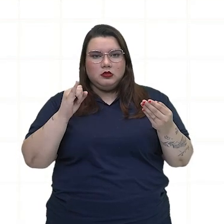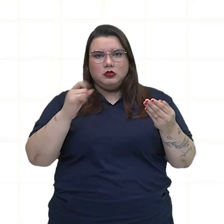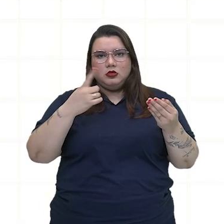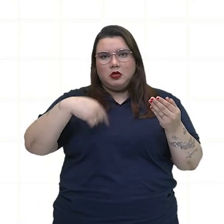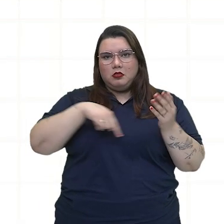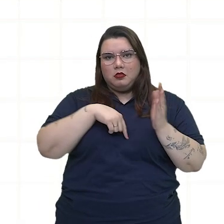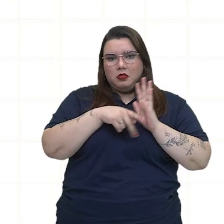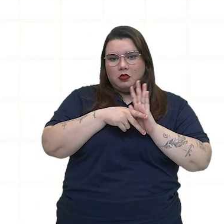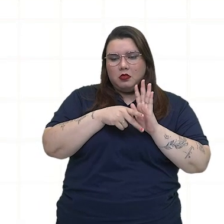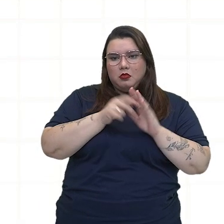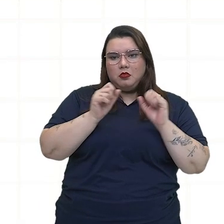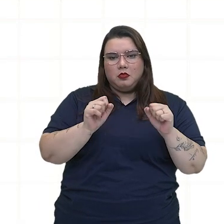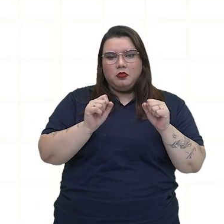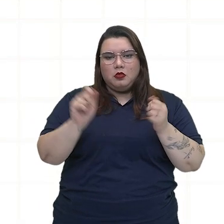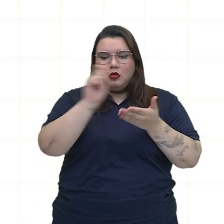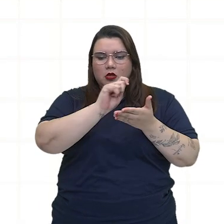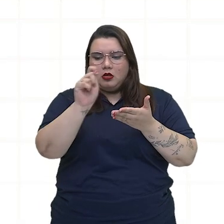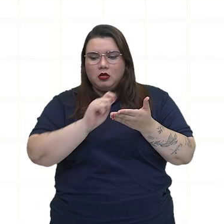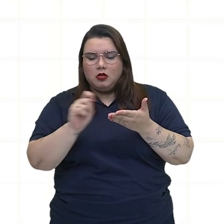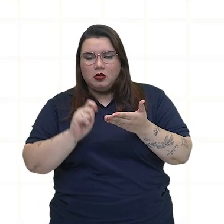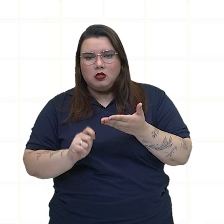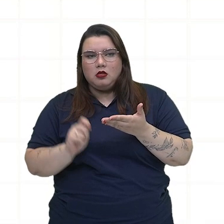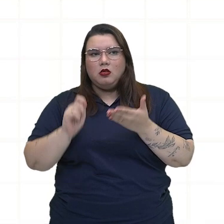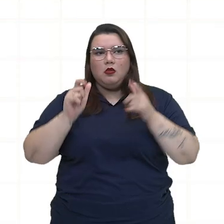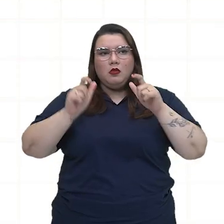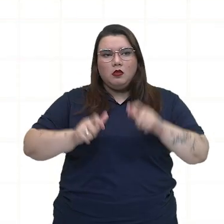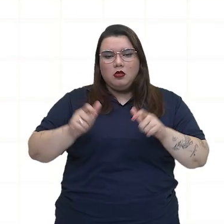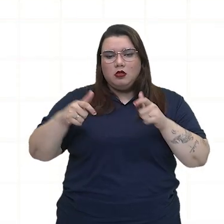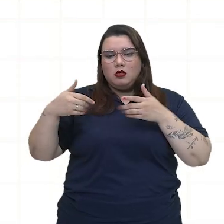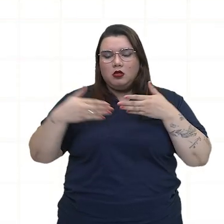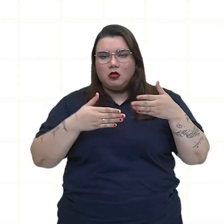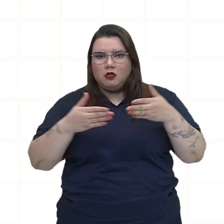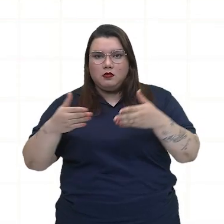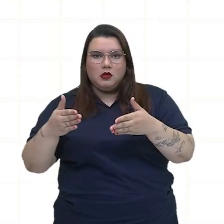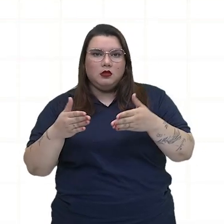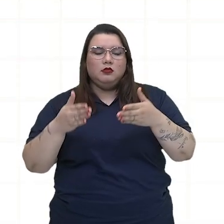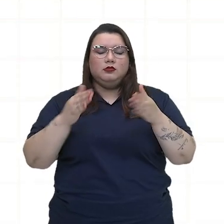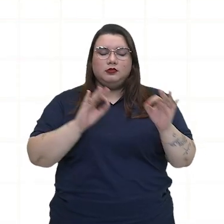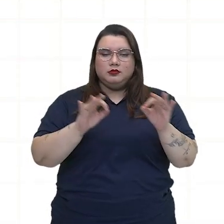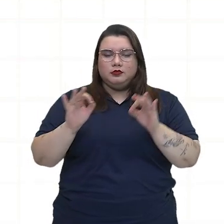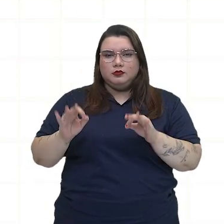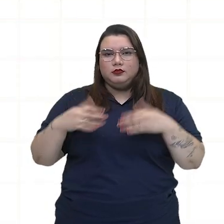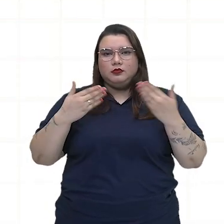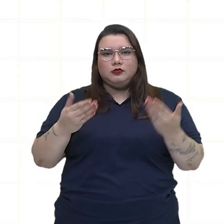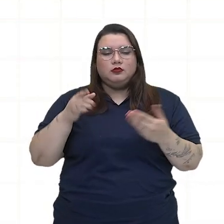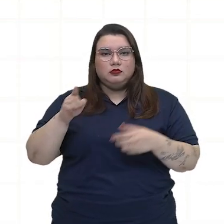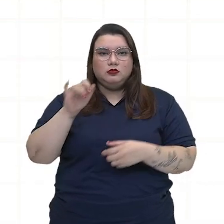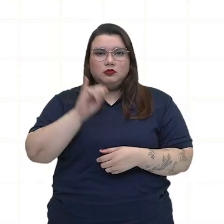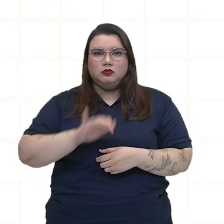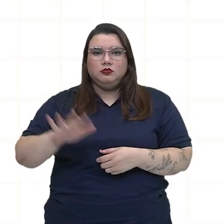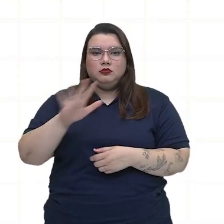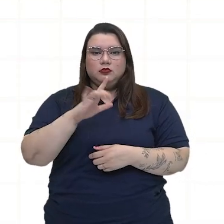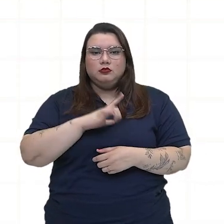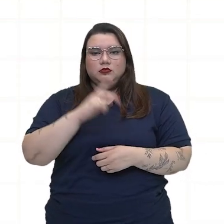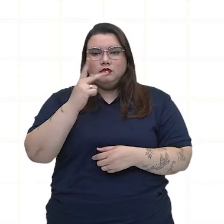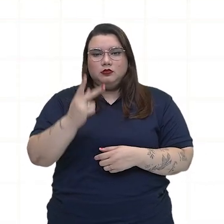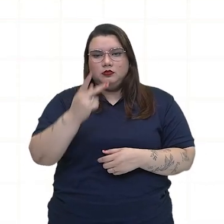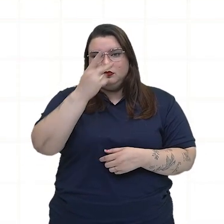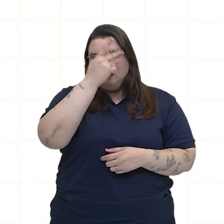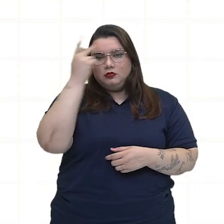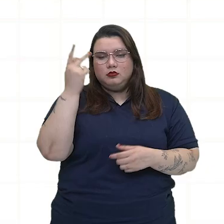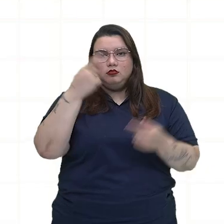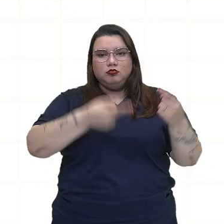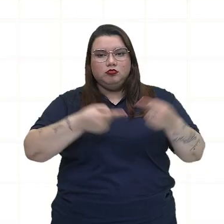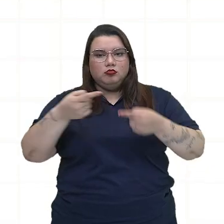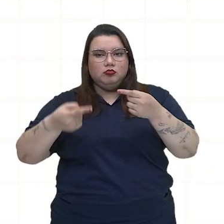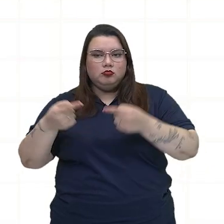pode rabiscar, marcar o caminho que a gente quer fazer. Então, aí nessa imagem, a gente tem duas pessoas